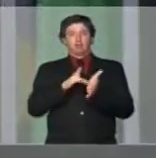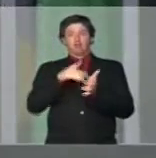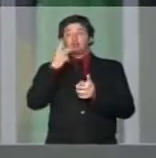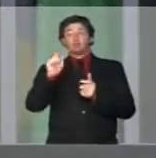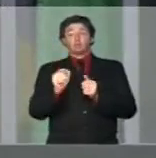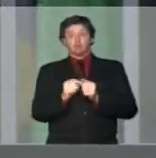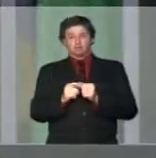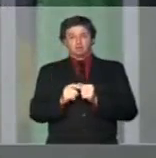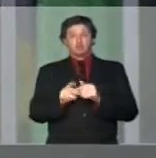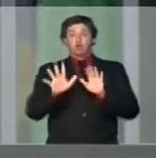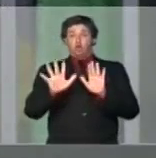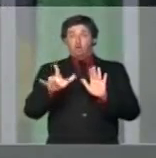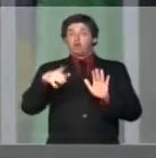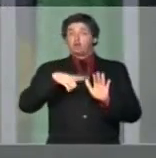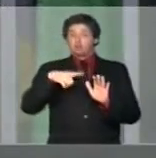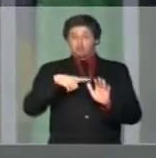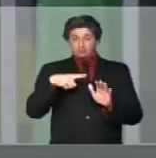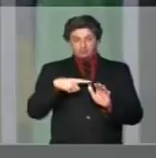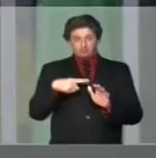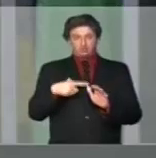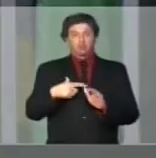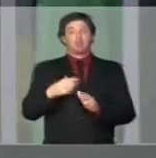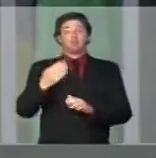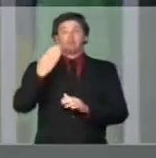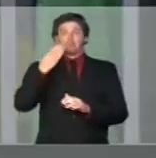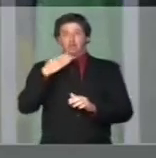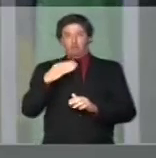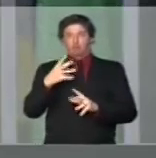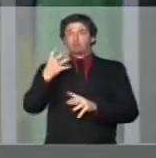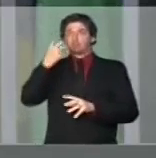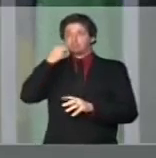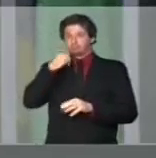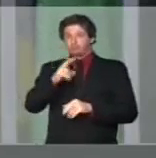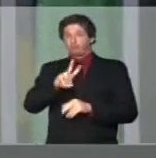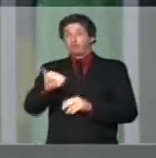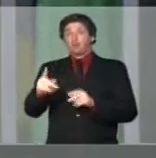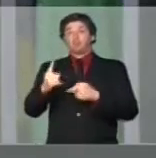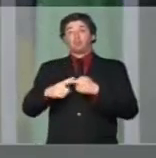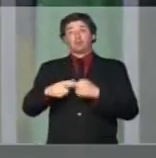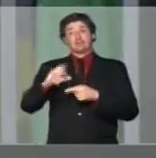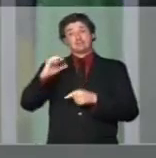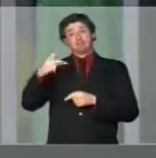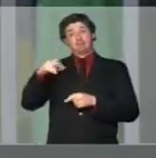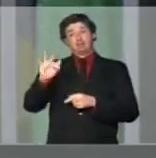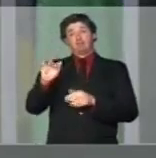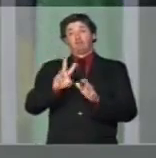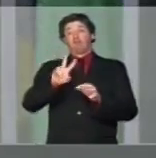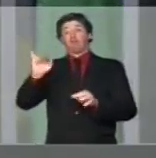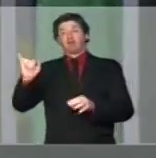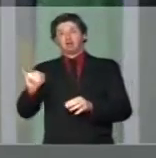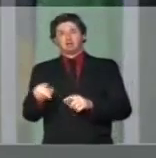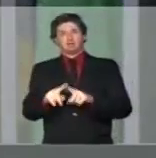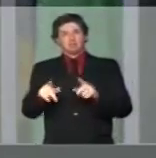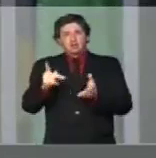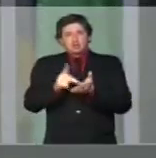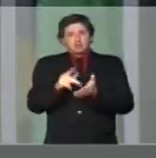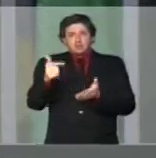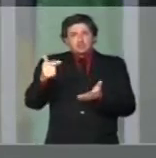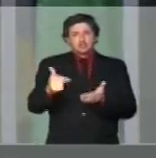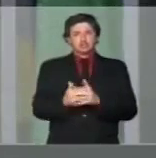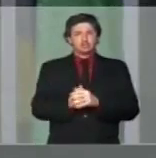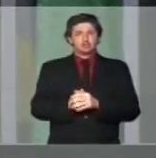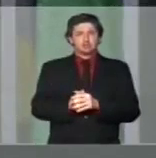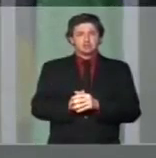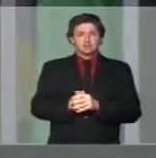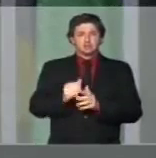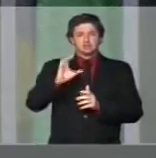ó, teremos tantos bilhões de receita da CPMF. Ora, mas a CPMF não existe.